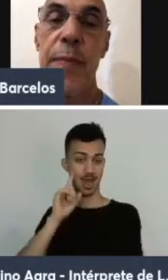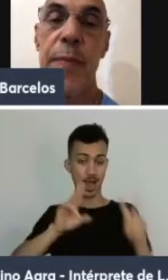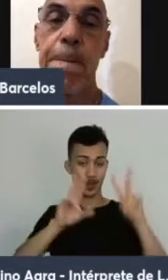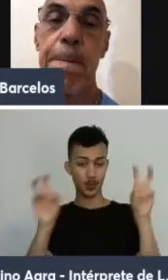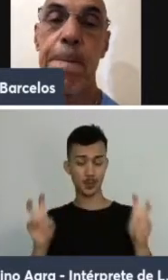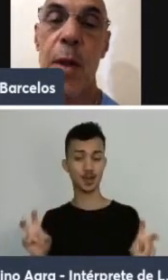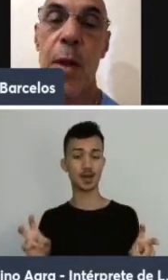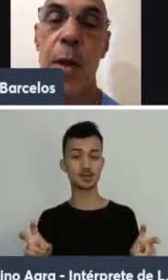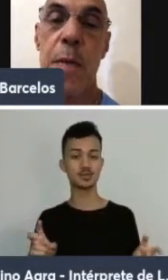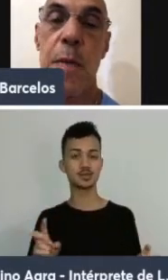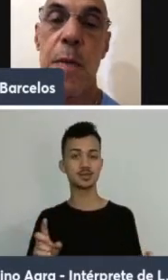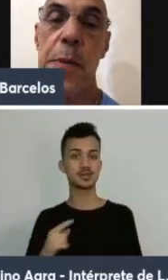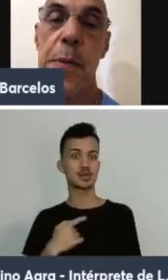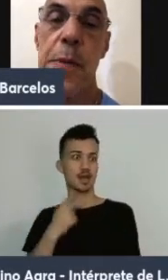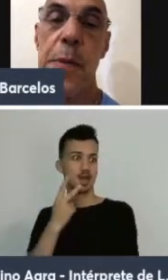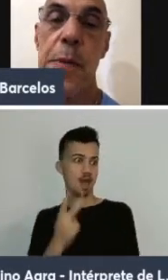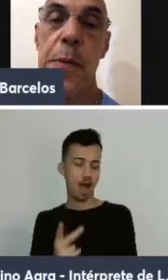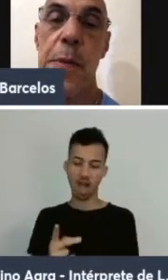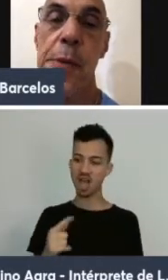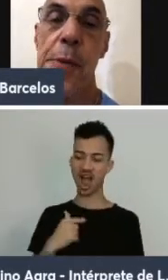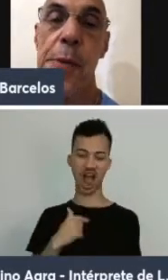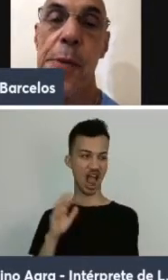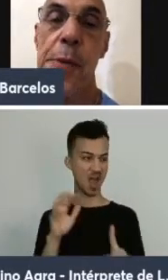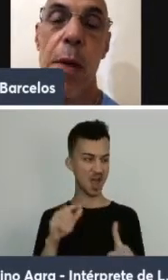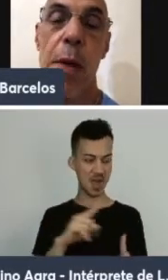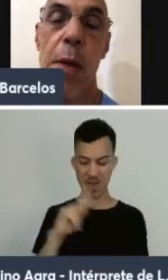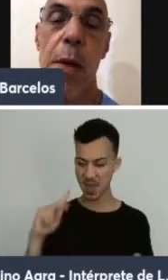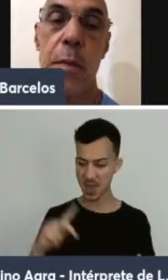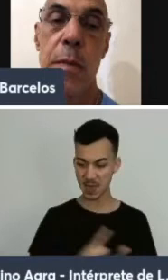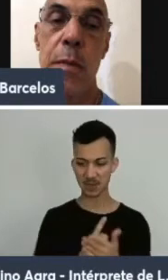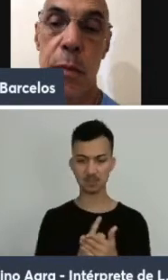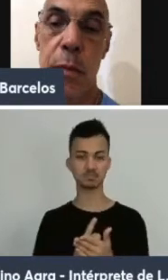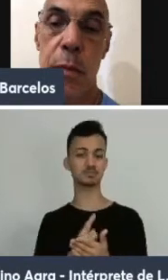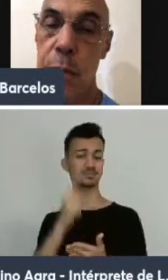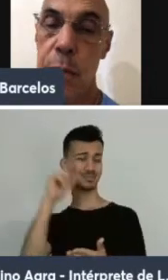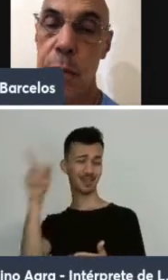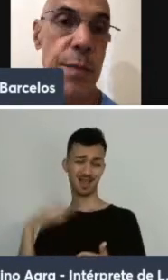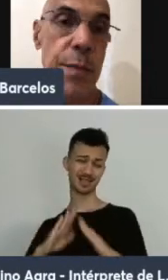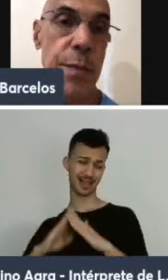letras, você está induzindo, isso é treinado em igreja,